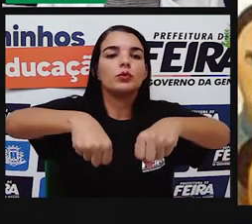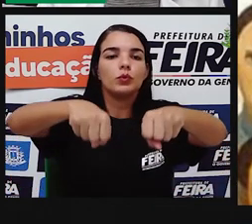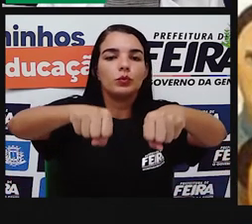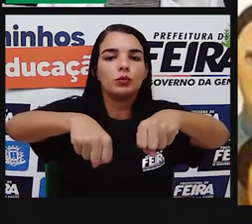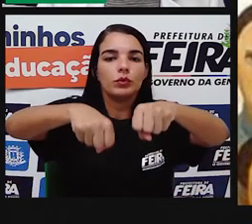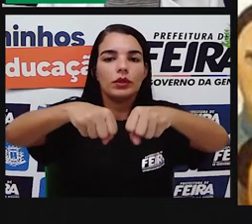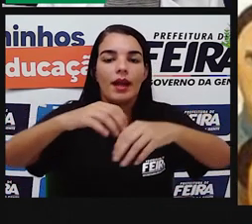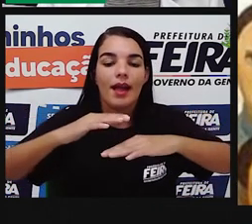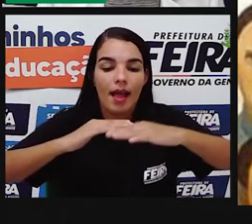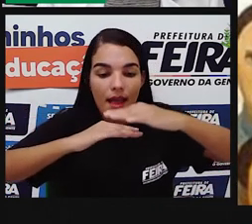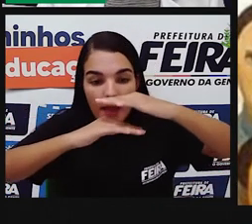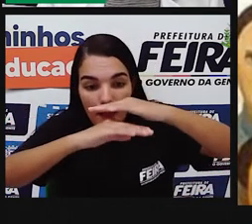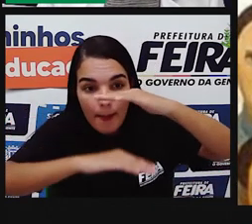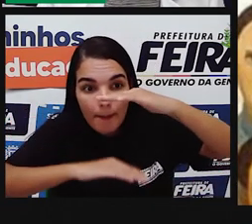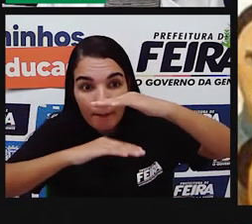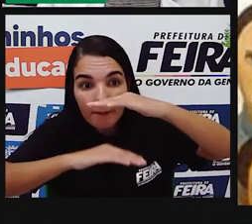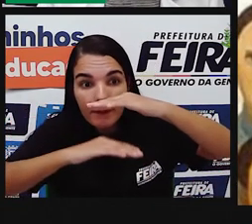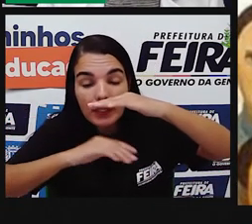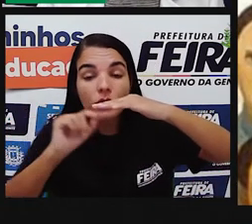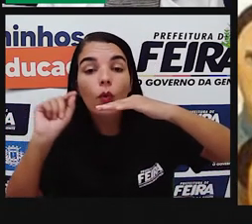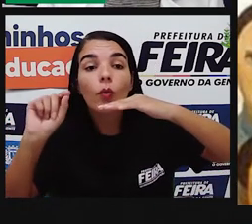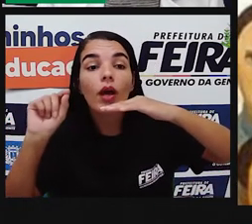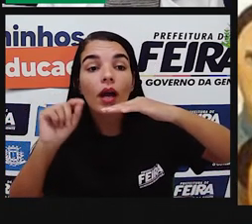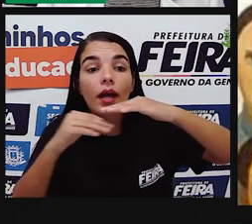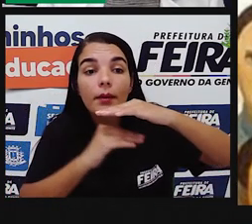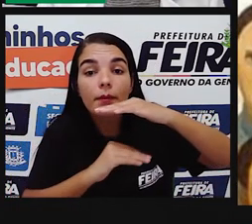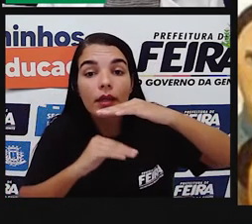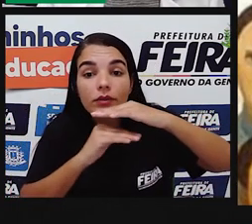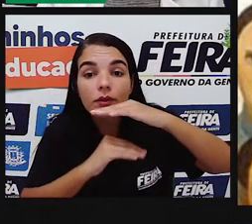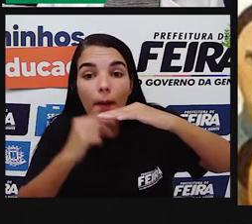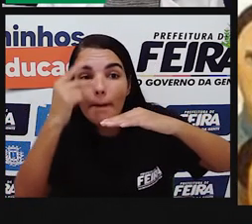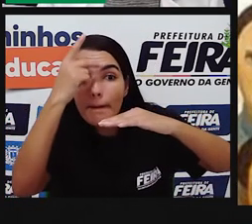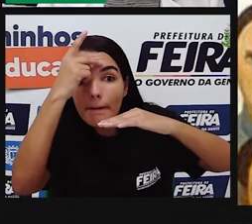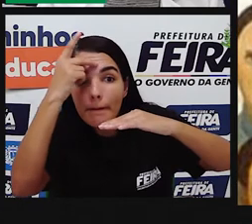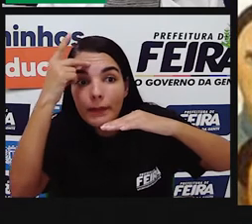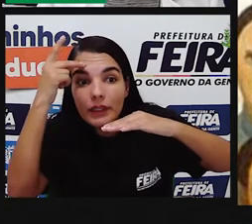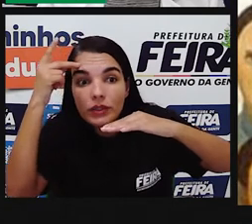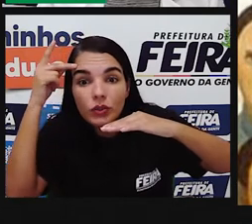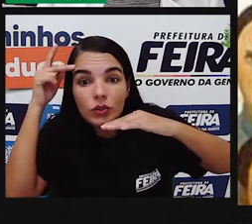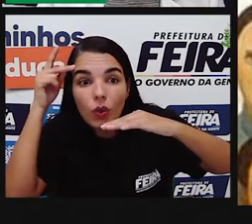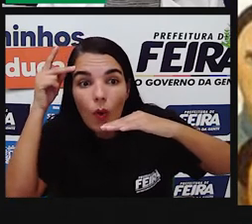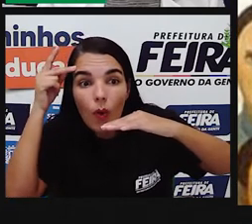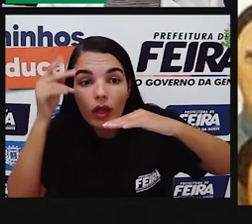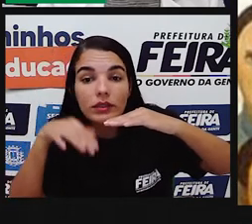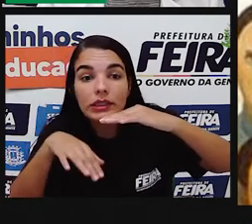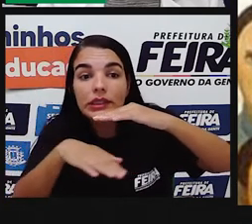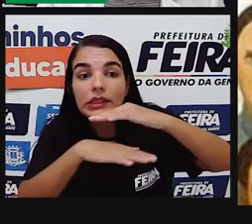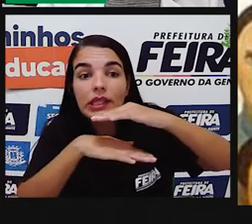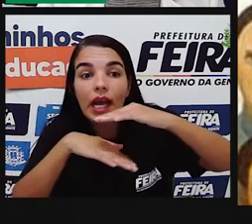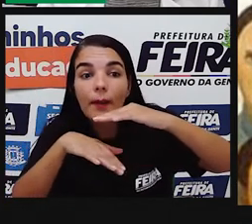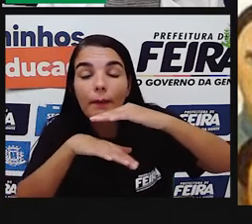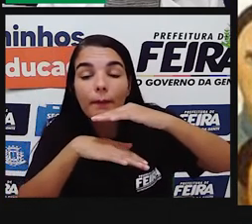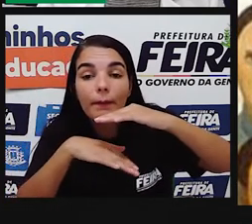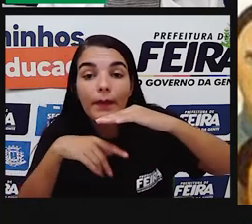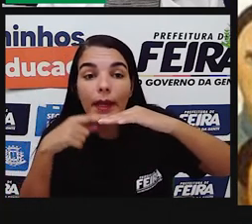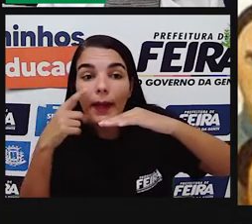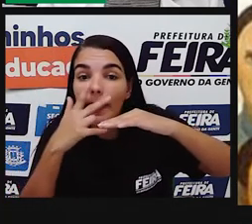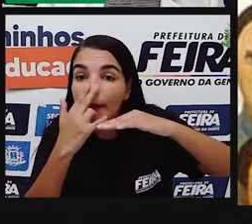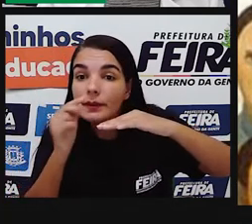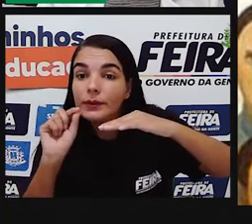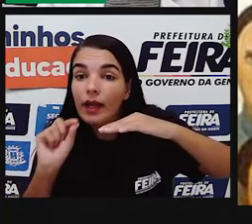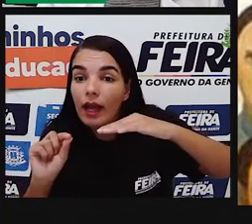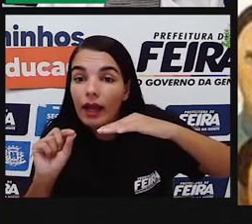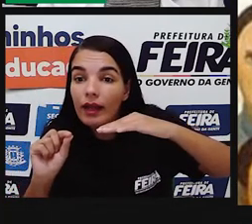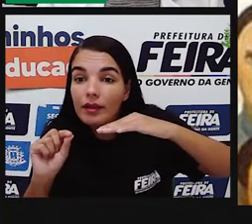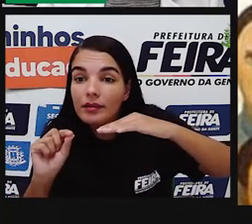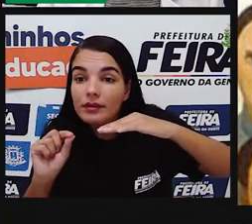sobre as cabeças de outras pessoas. Então, colonizador e colonizado. Isso